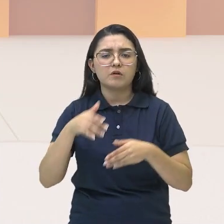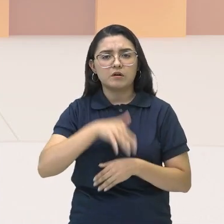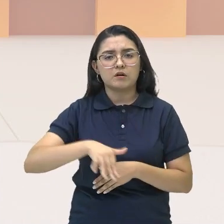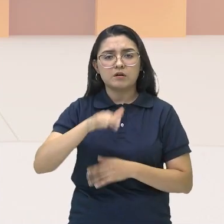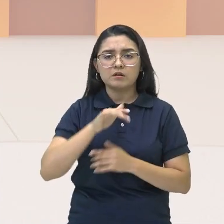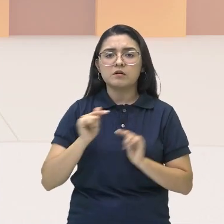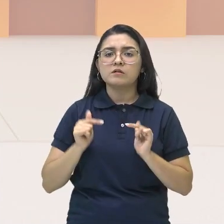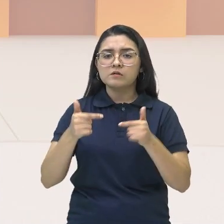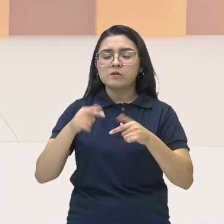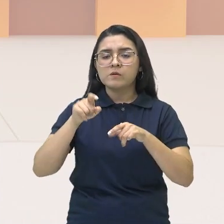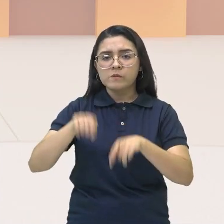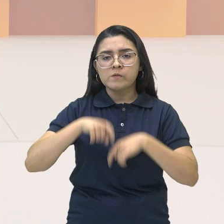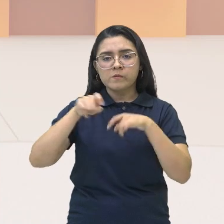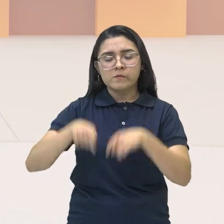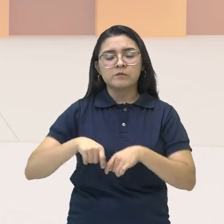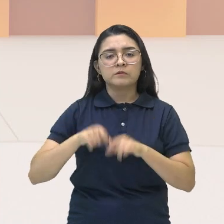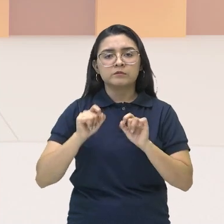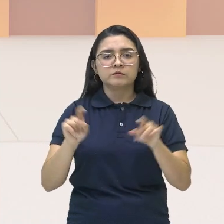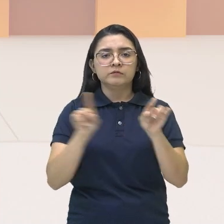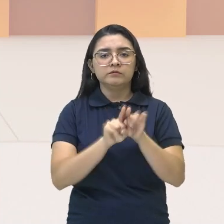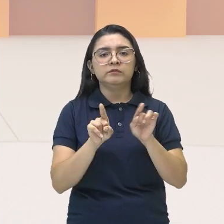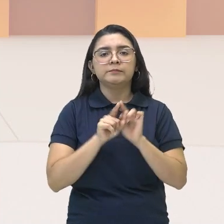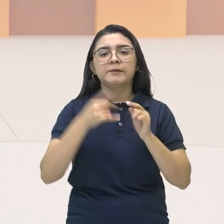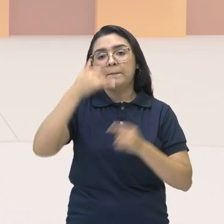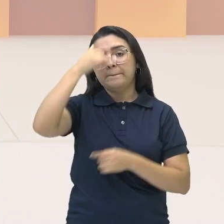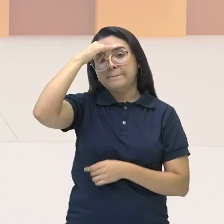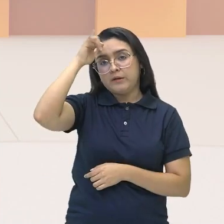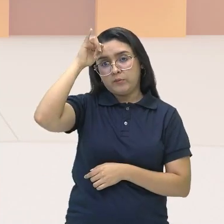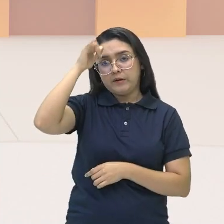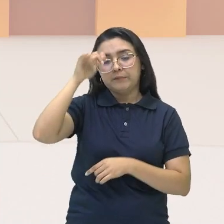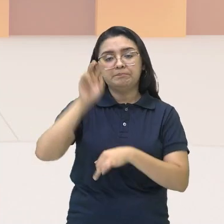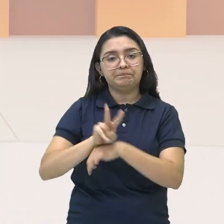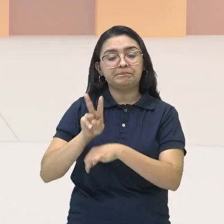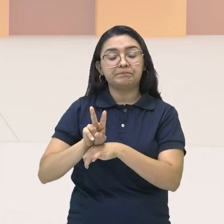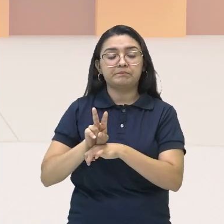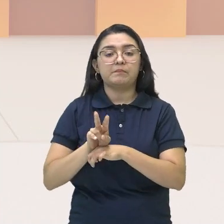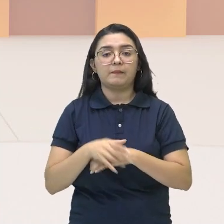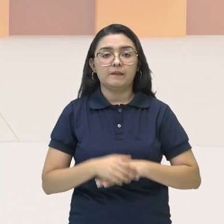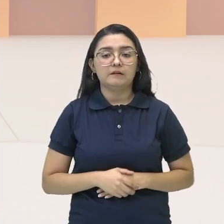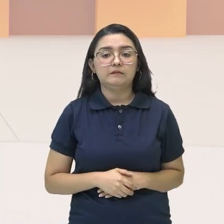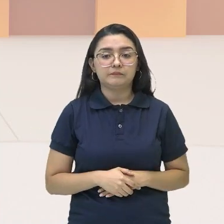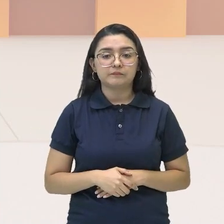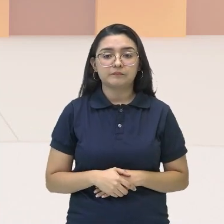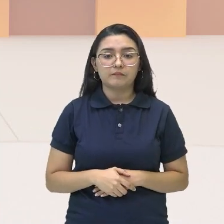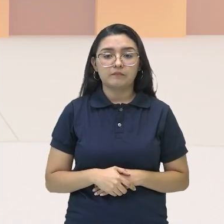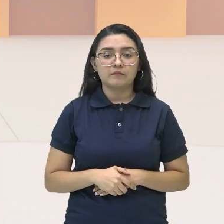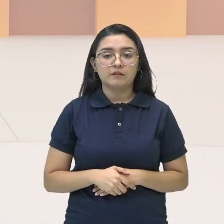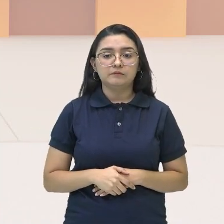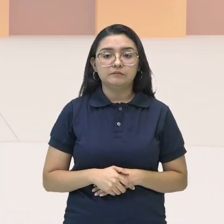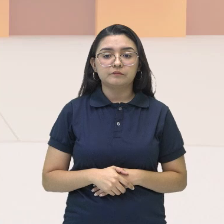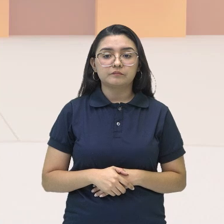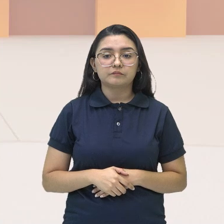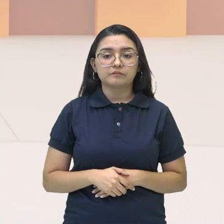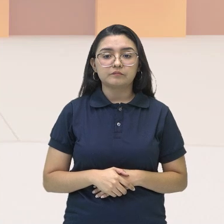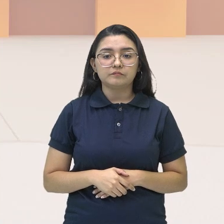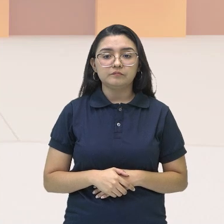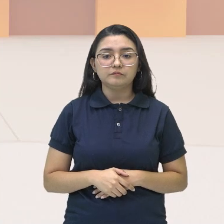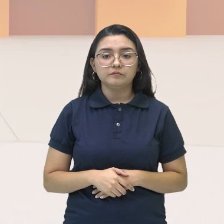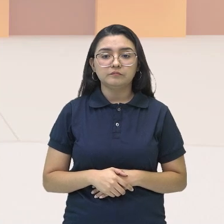atividade agrícola, né? Também, e a questão da pecuária. Então, isso é um pouco aí o que nós